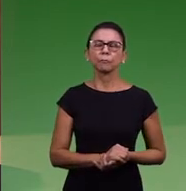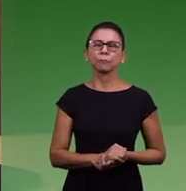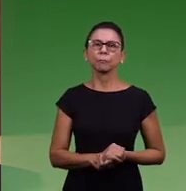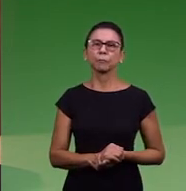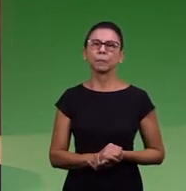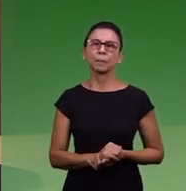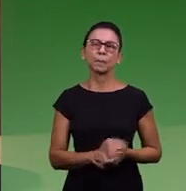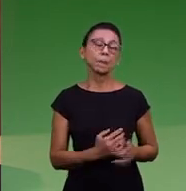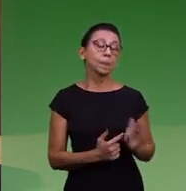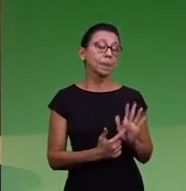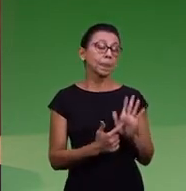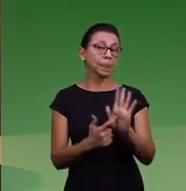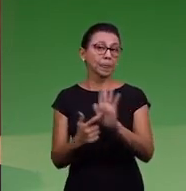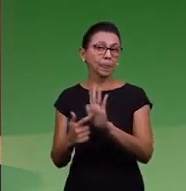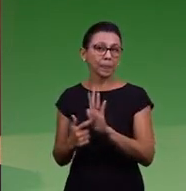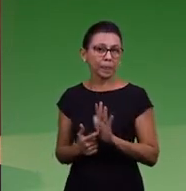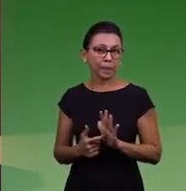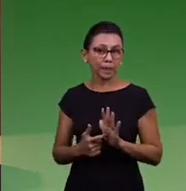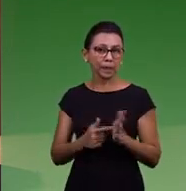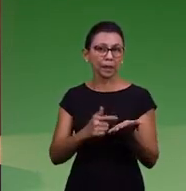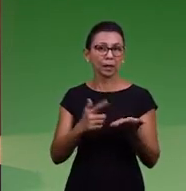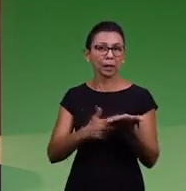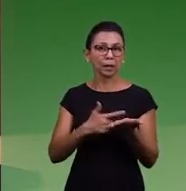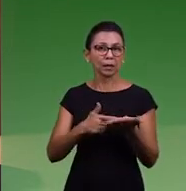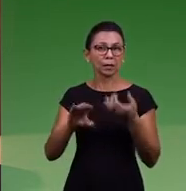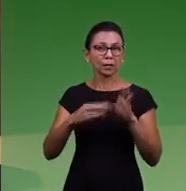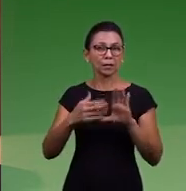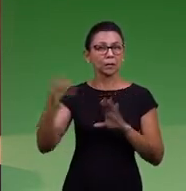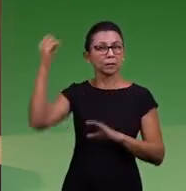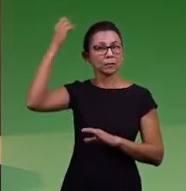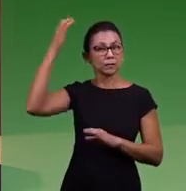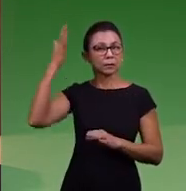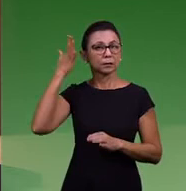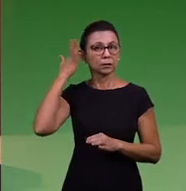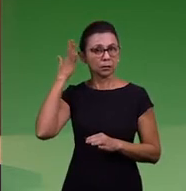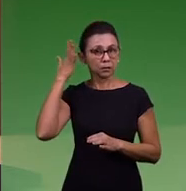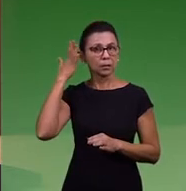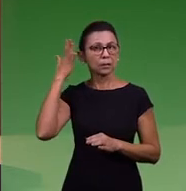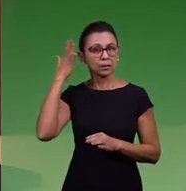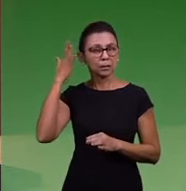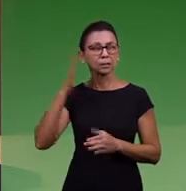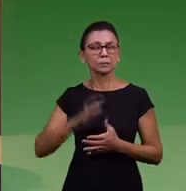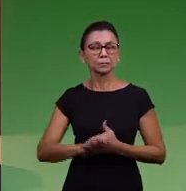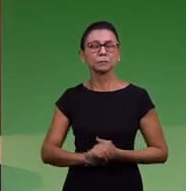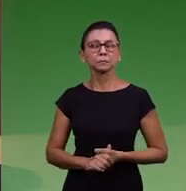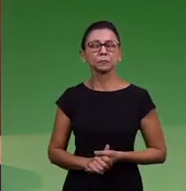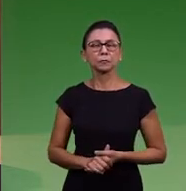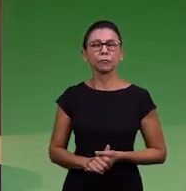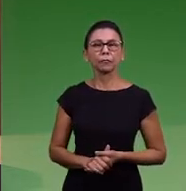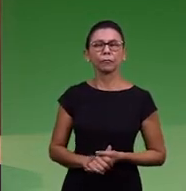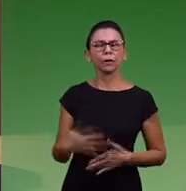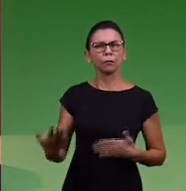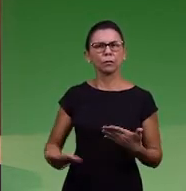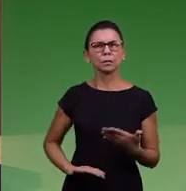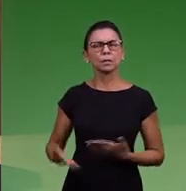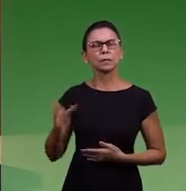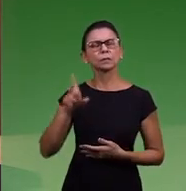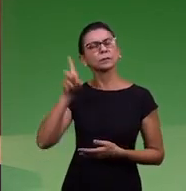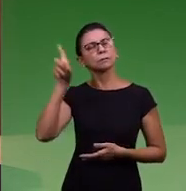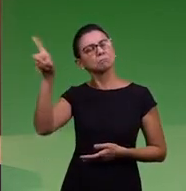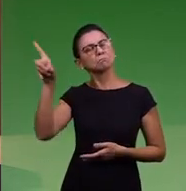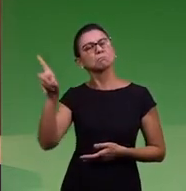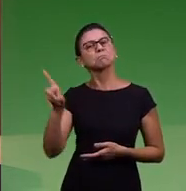nós aqui que a revelação no livro de Cantares de Salomão é aquilo que permite ao servo de